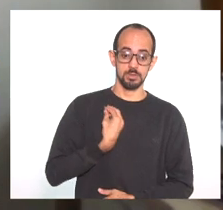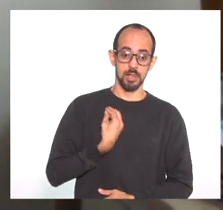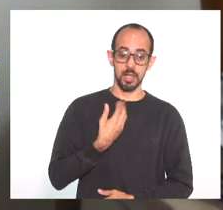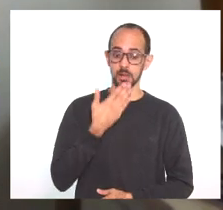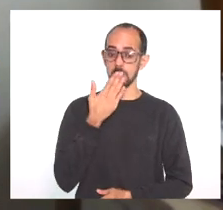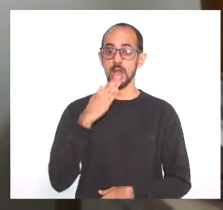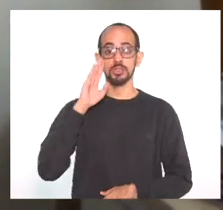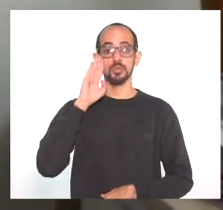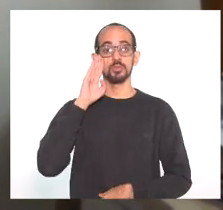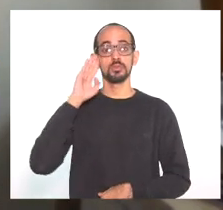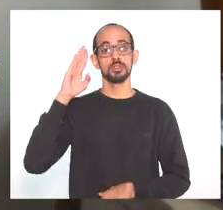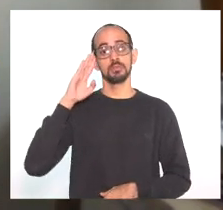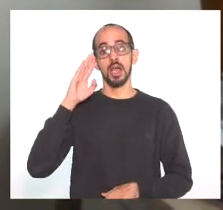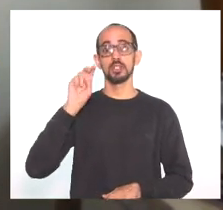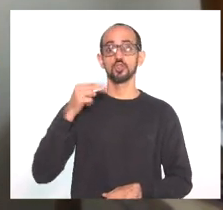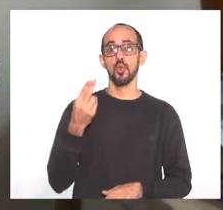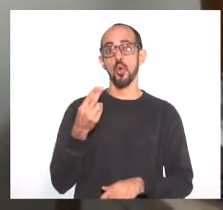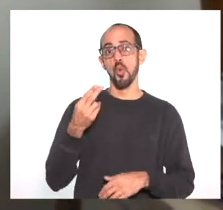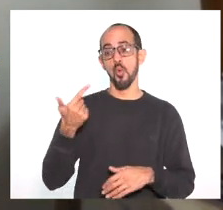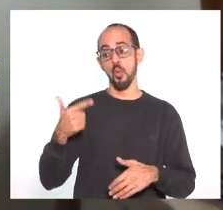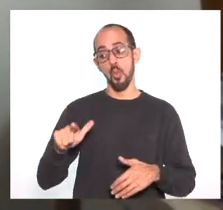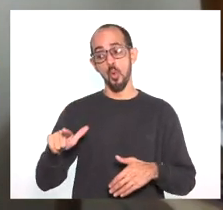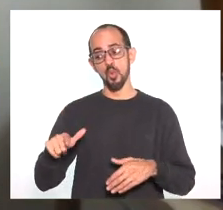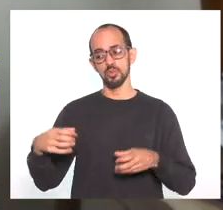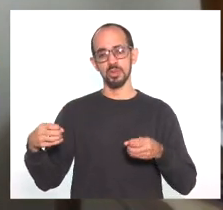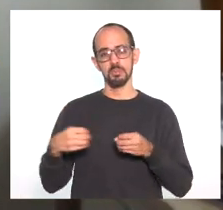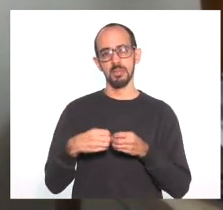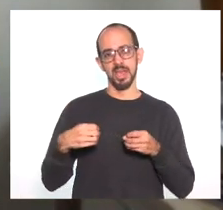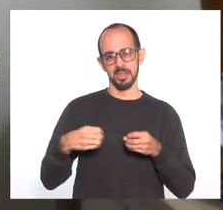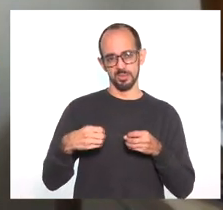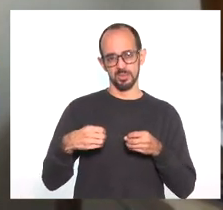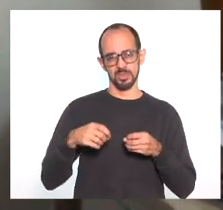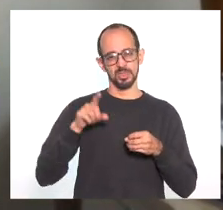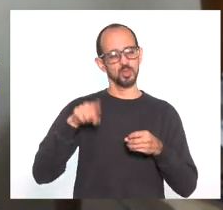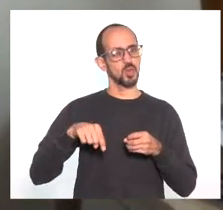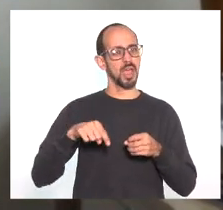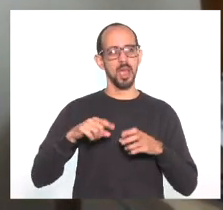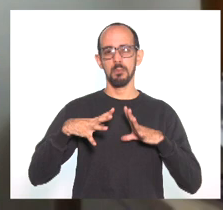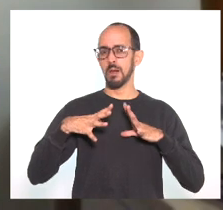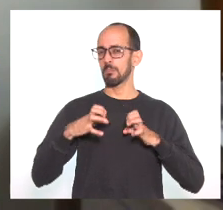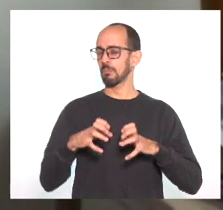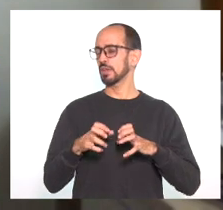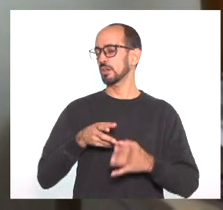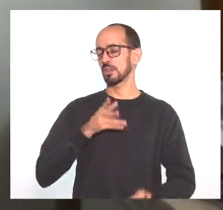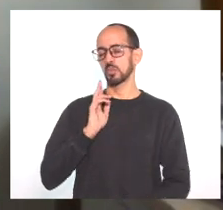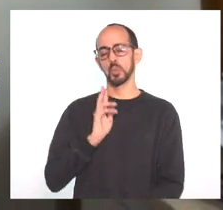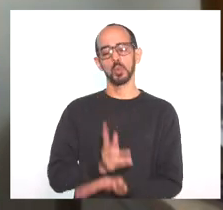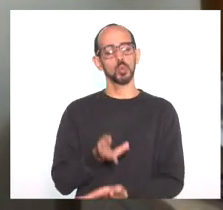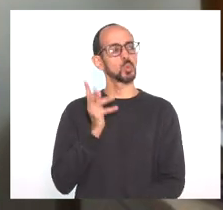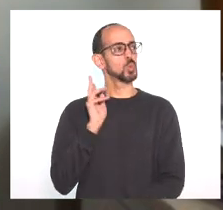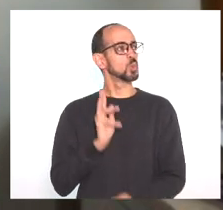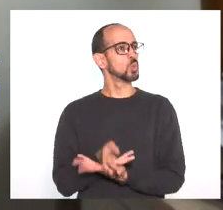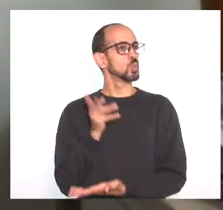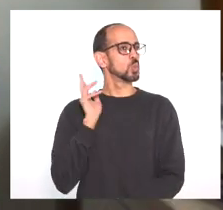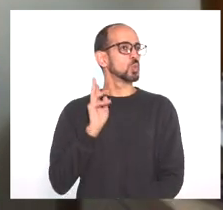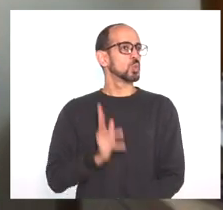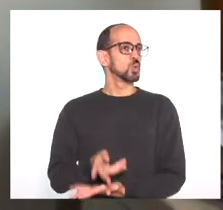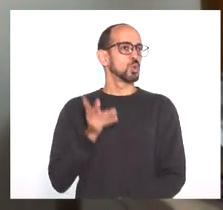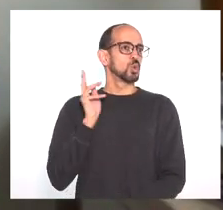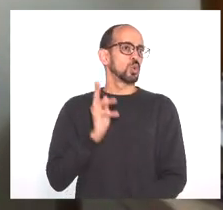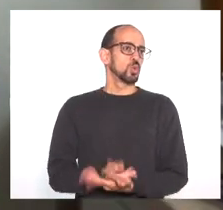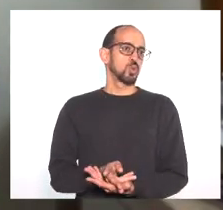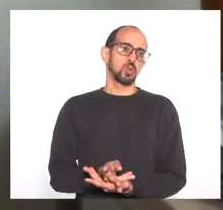e os municípios limítrofes, é uma briga eterna, né, porque envolve